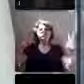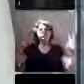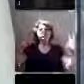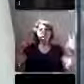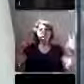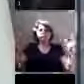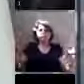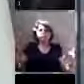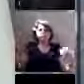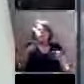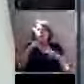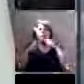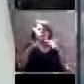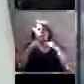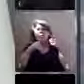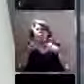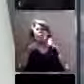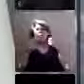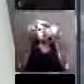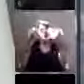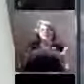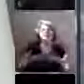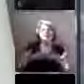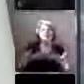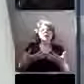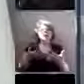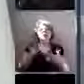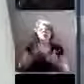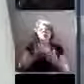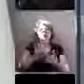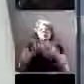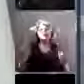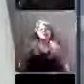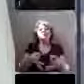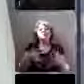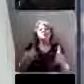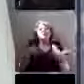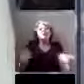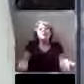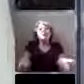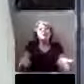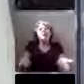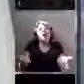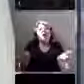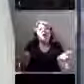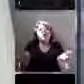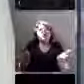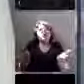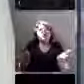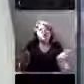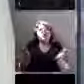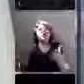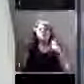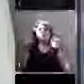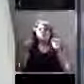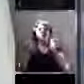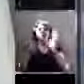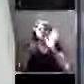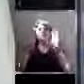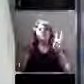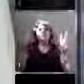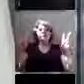para equivalência é essa explicação dada para o termo. Se é essa a definição, ela deveria vir marcada entre